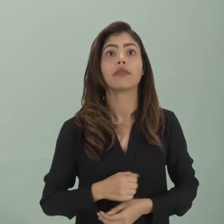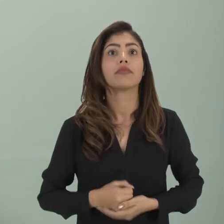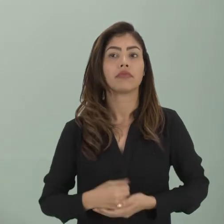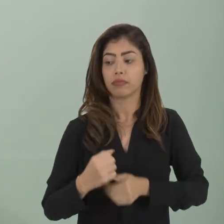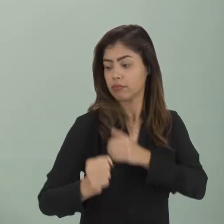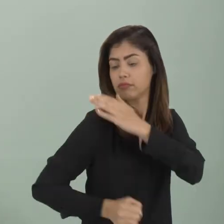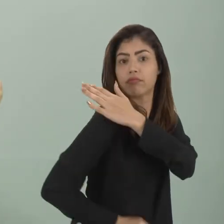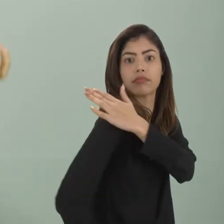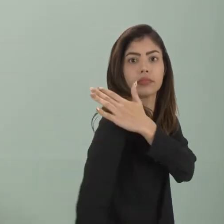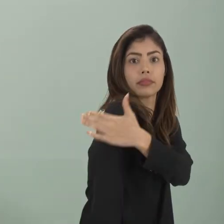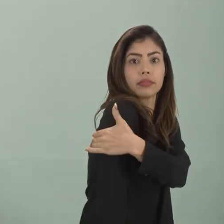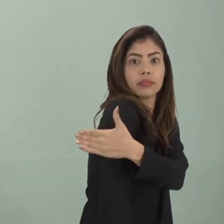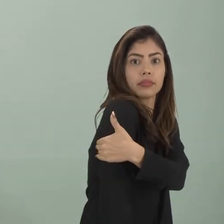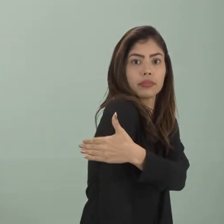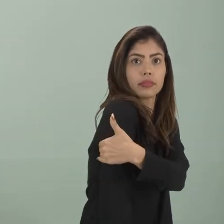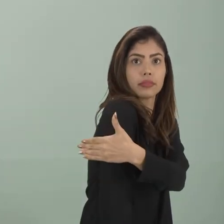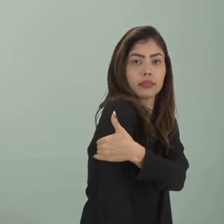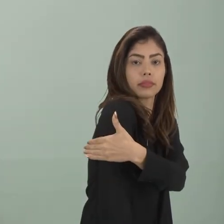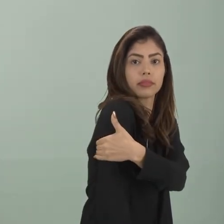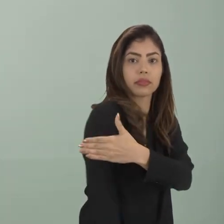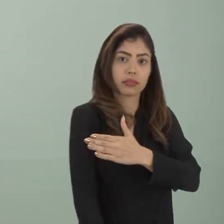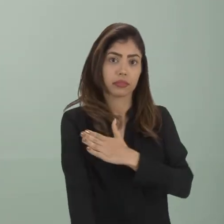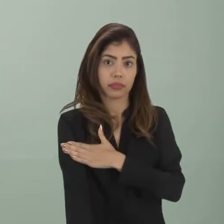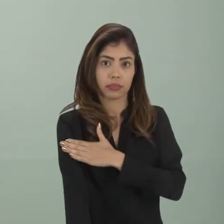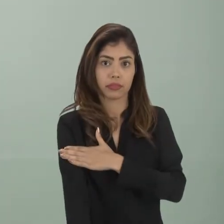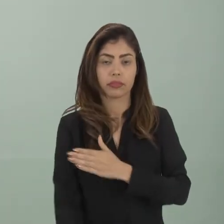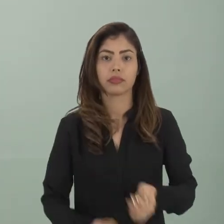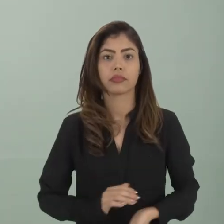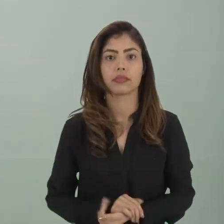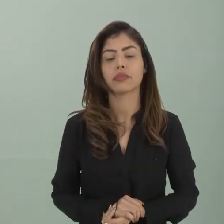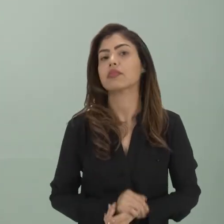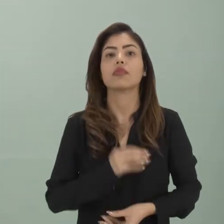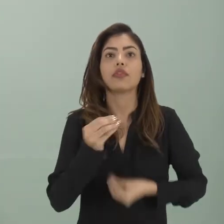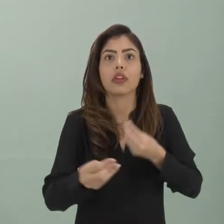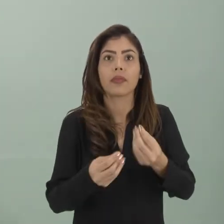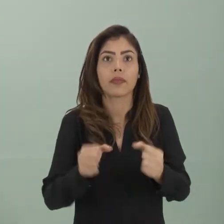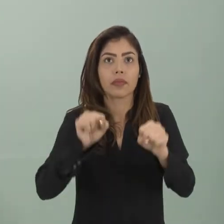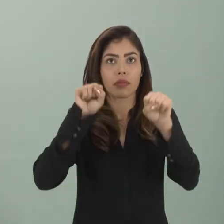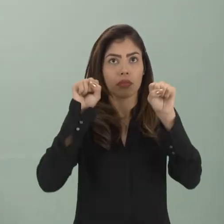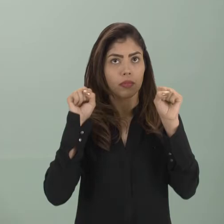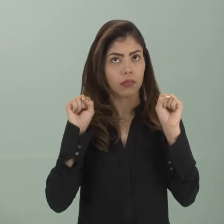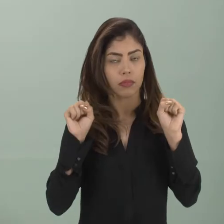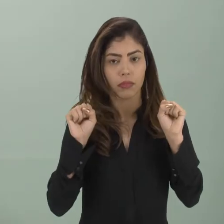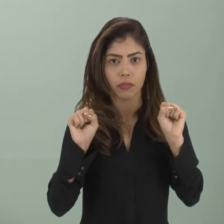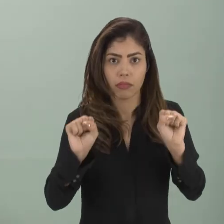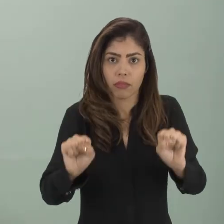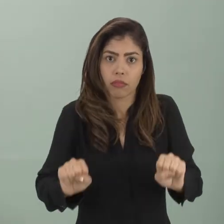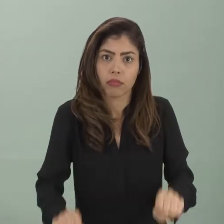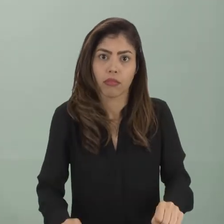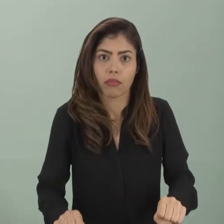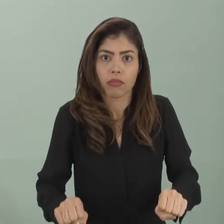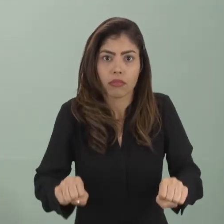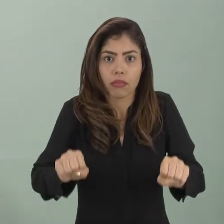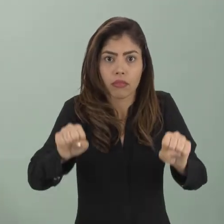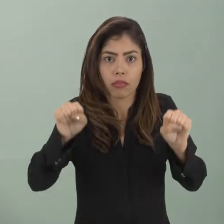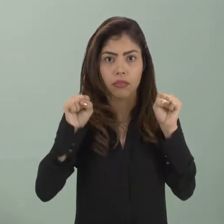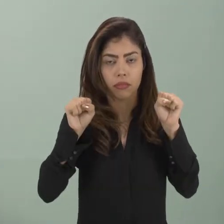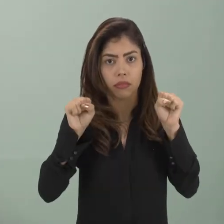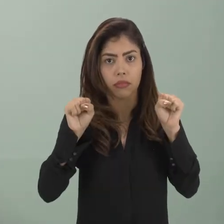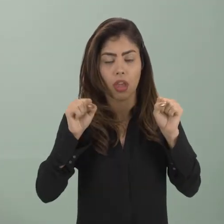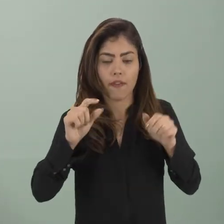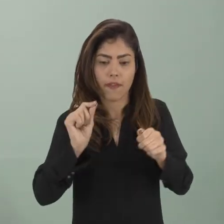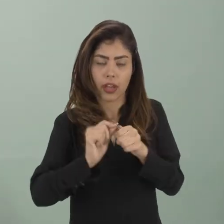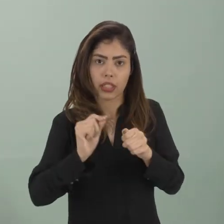nosso braço. Bíceps, tríceps. No momento que ele faz esse movimento, ele está realizando